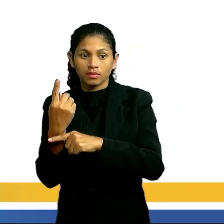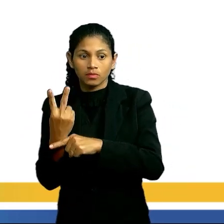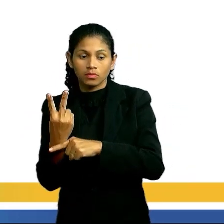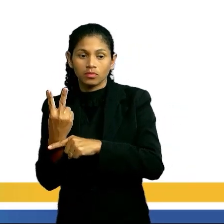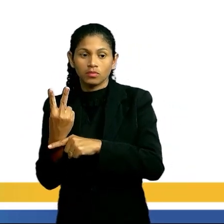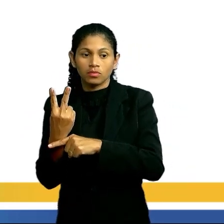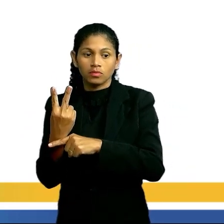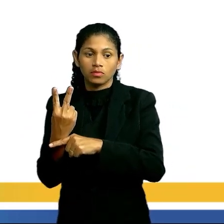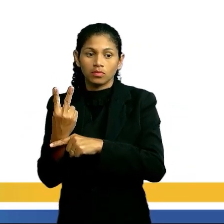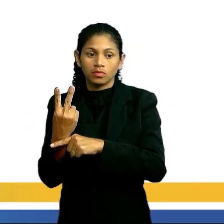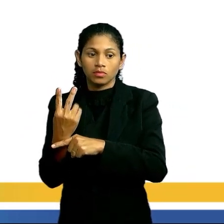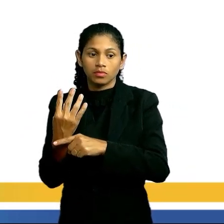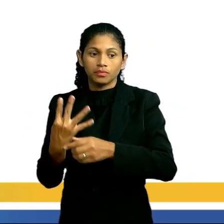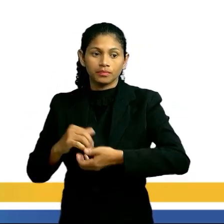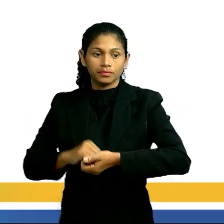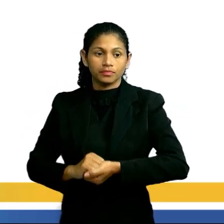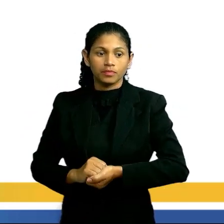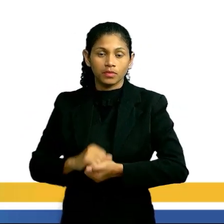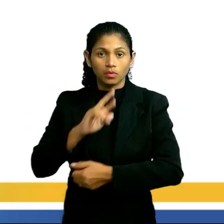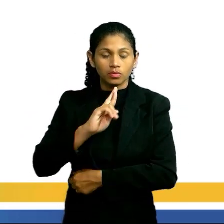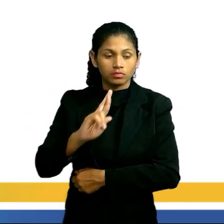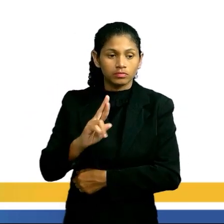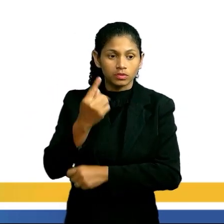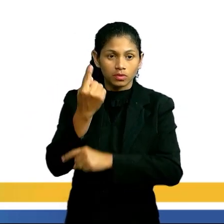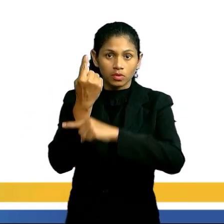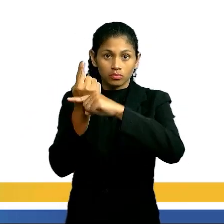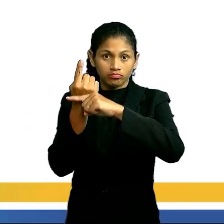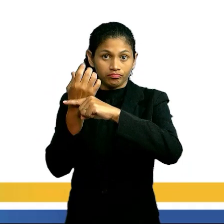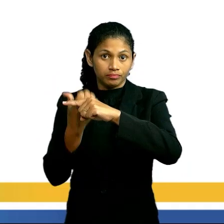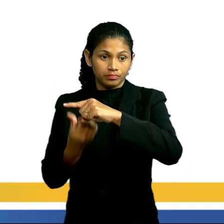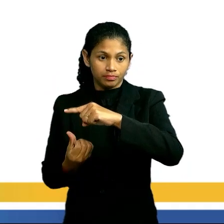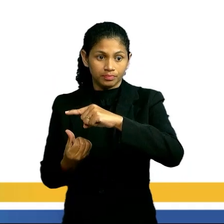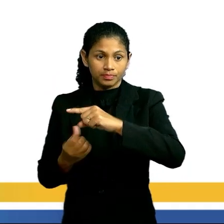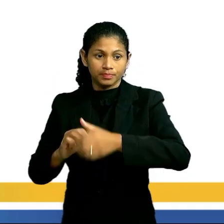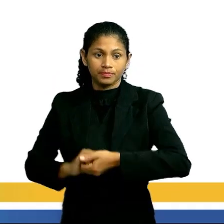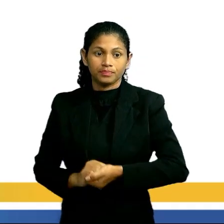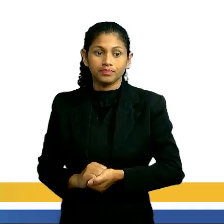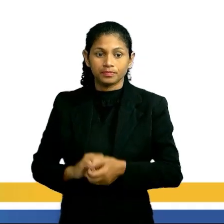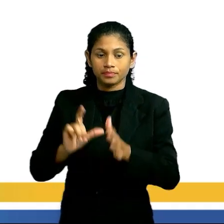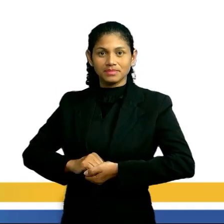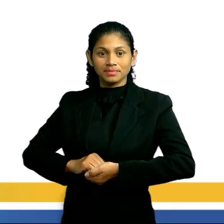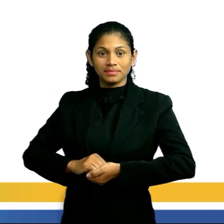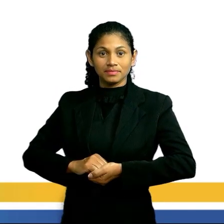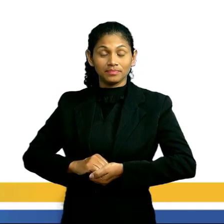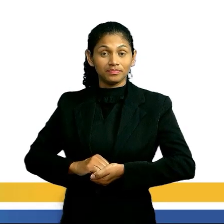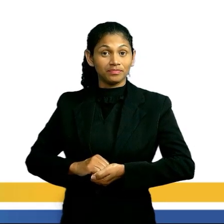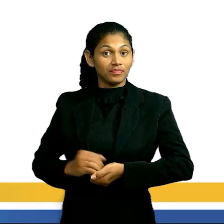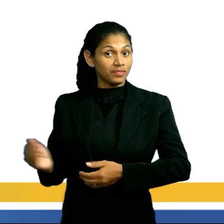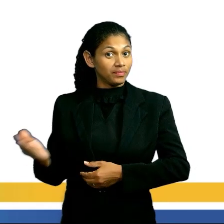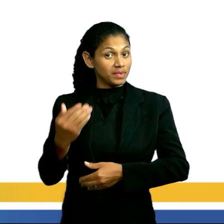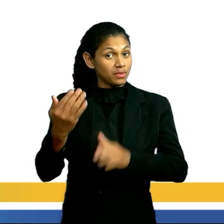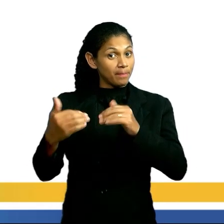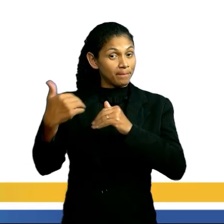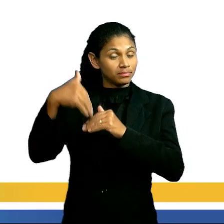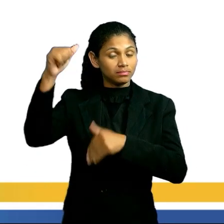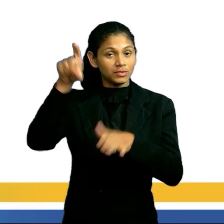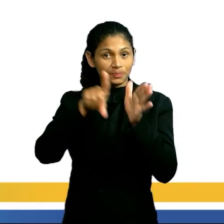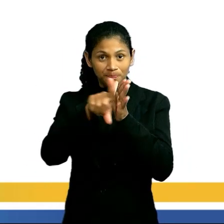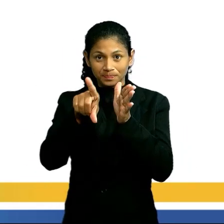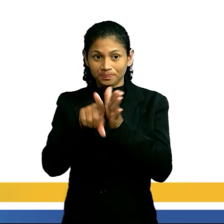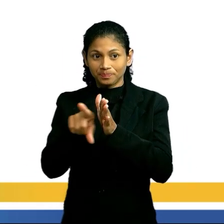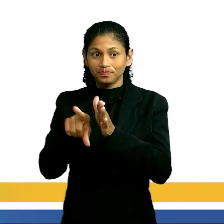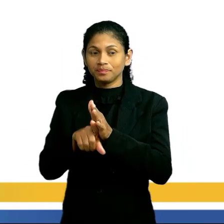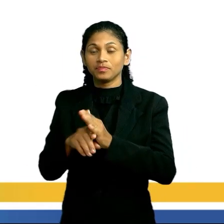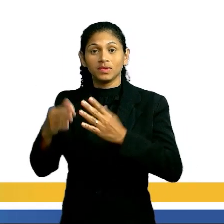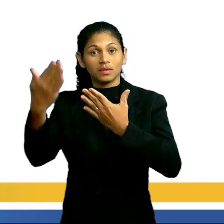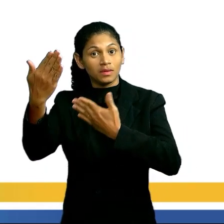4 dá 1 sobre 6. Ok? Vamos para a próxima. Então vamos para mais uma questão.